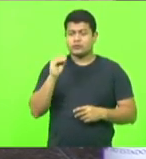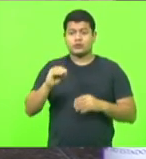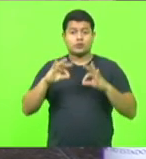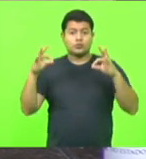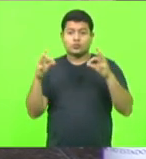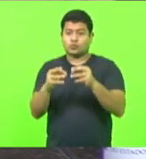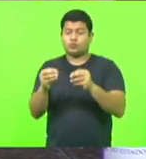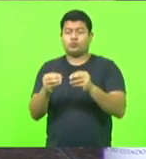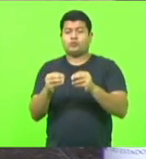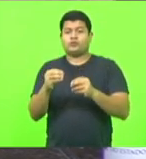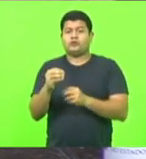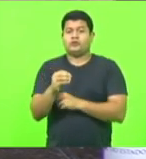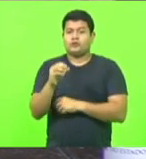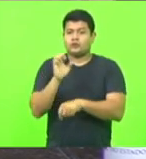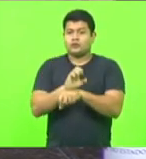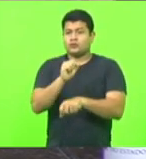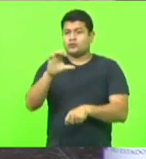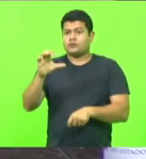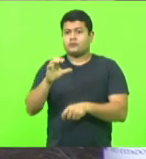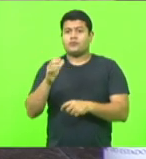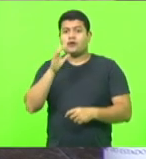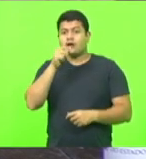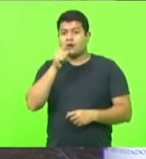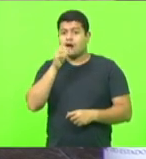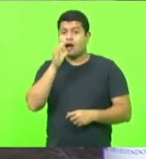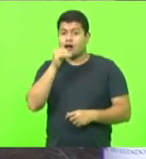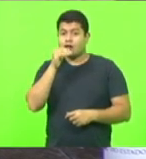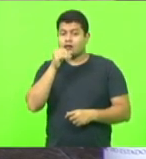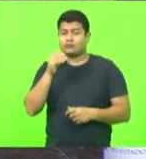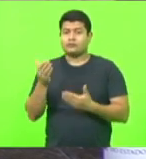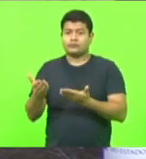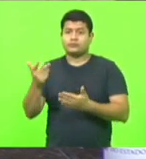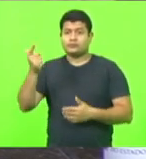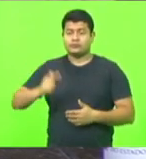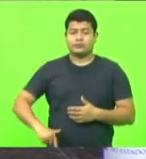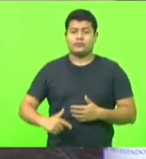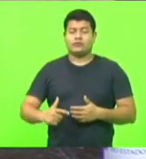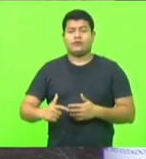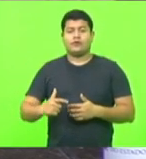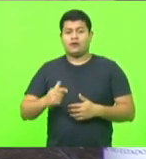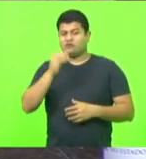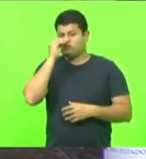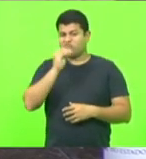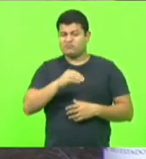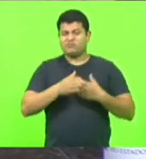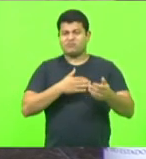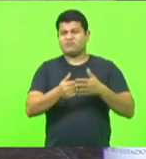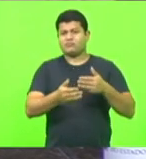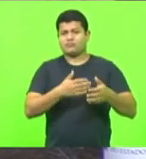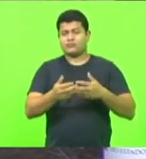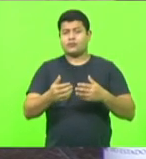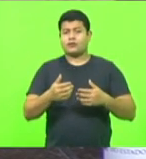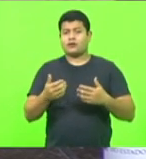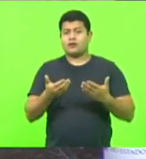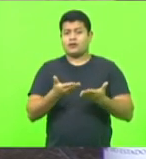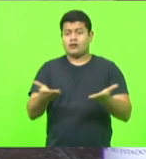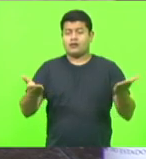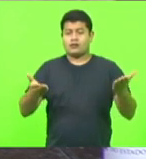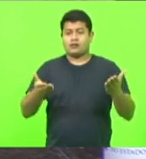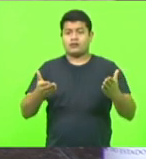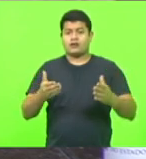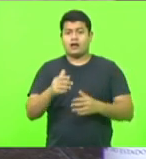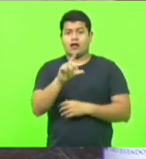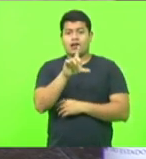uma vez, mostra o seu desprezo com a nossa Lagoa da Conceição. 9 meses depois de um desastre,